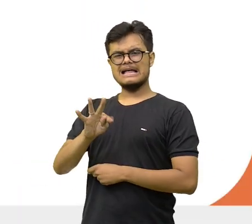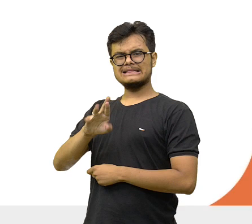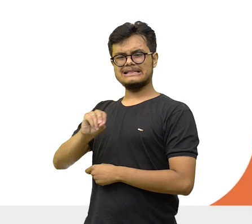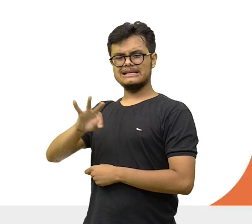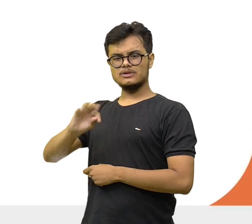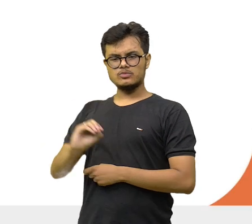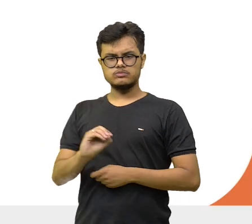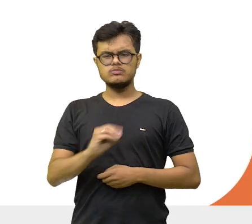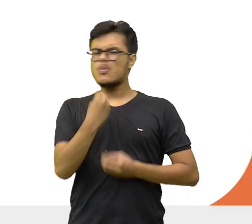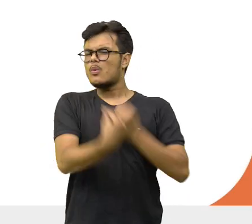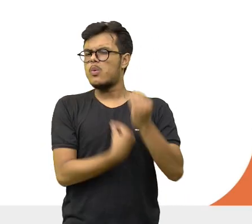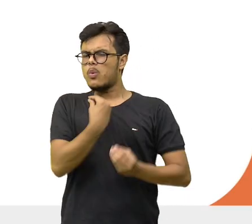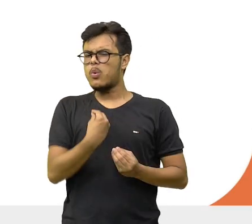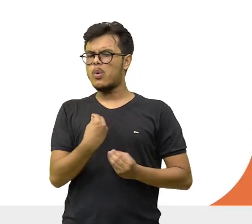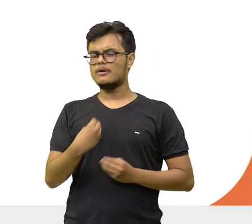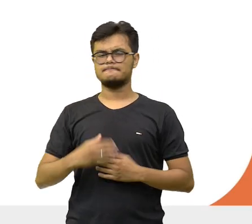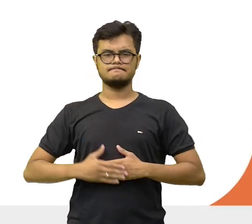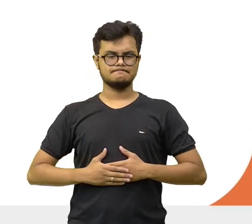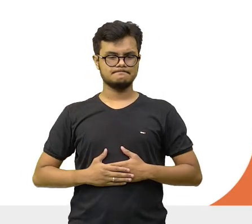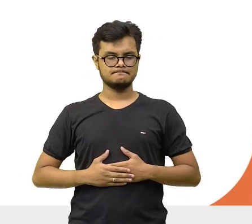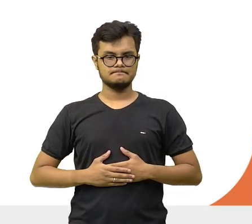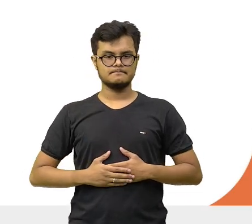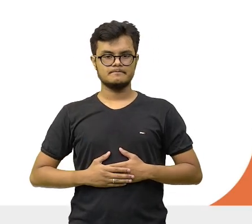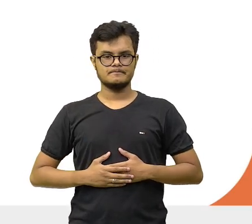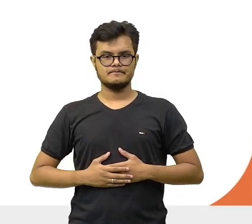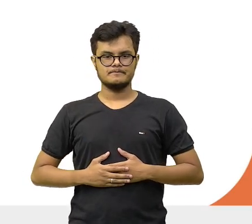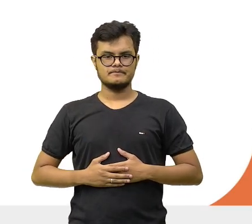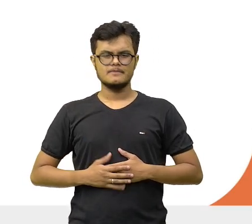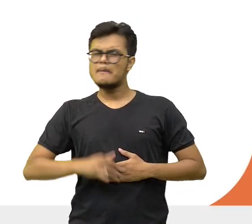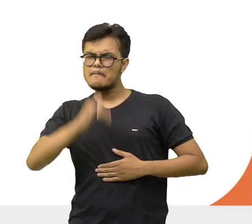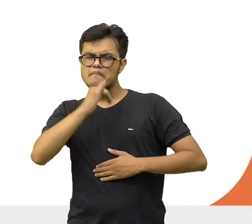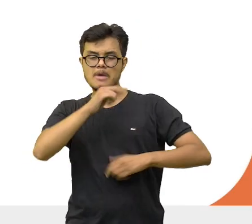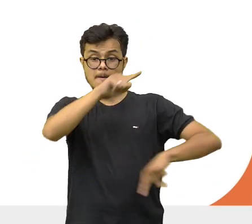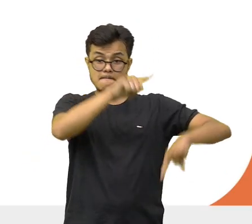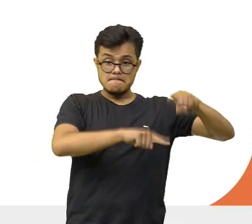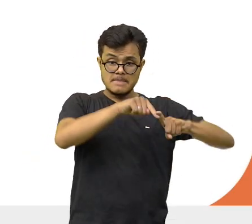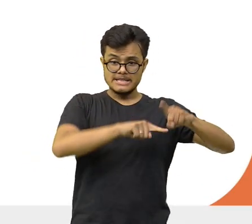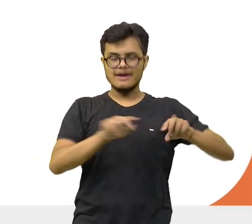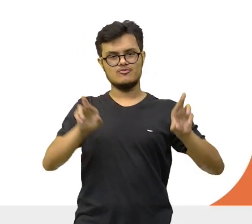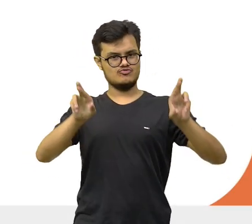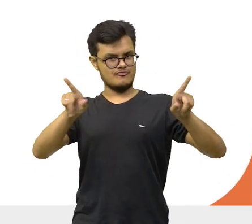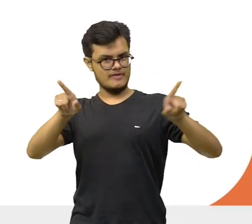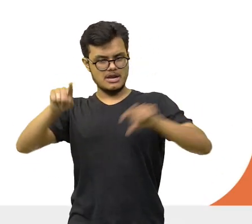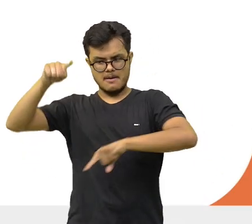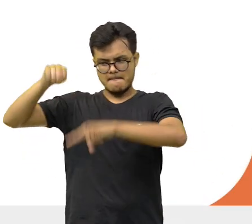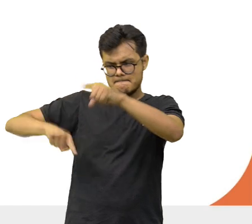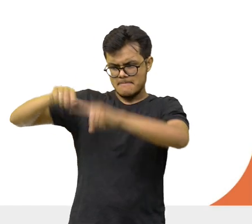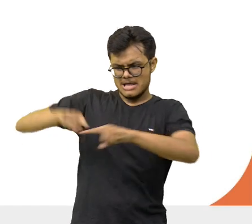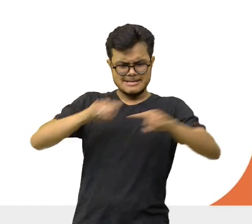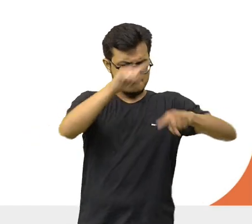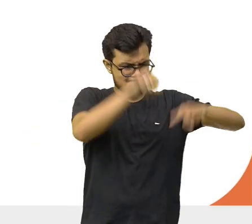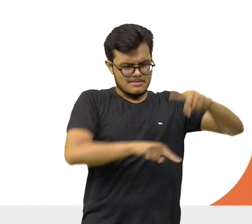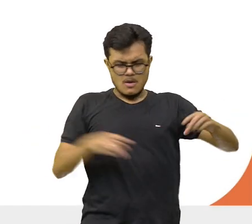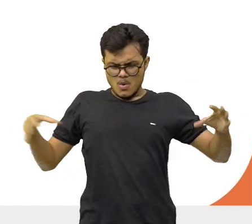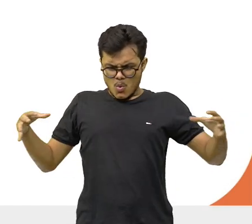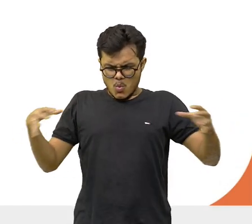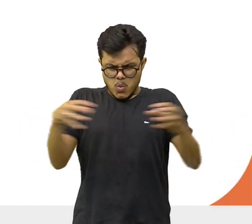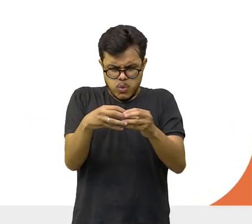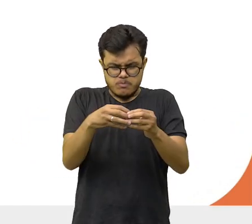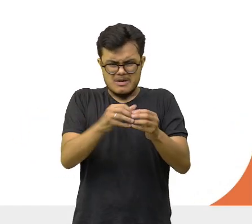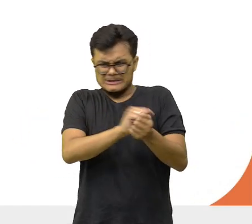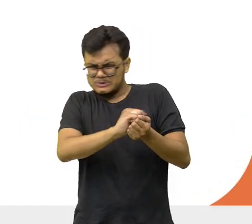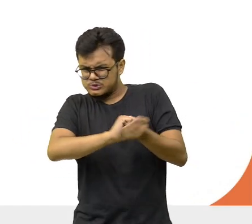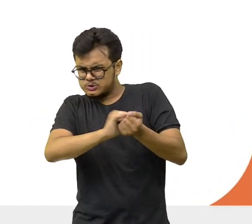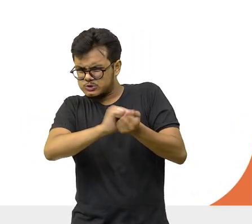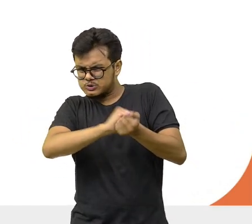é que ele acontece? Eu tenho que pegar materiais de corpos diferentes e atritar, esfregar um no